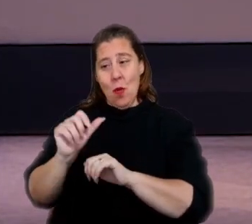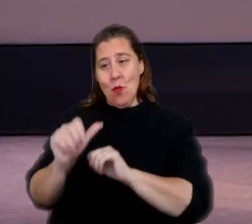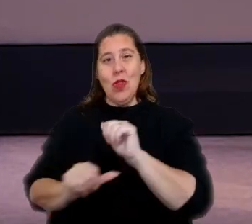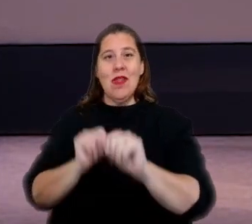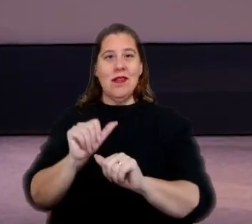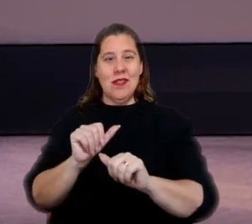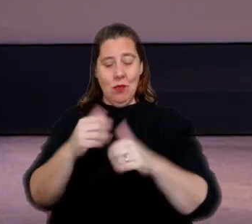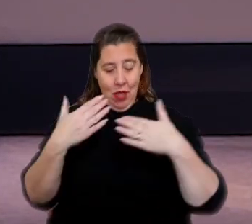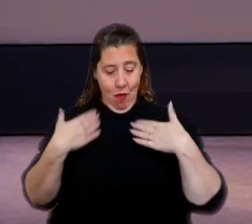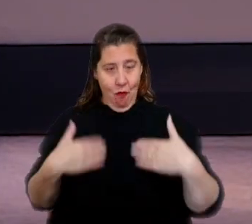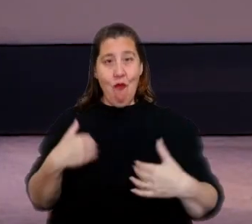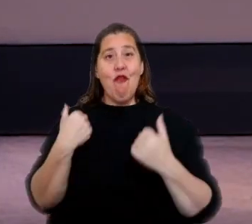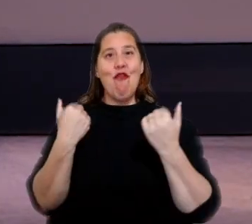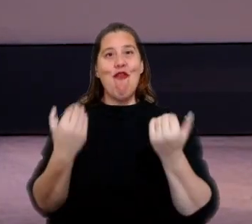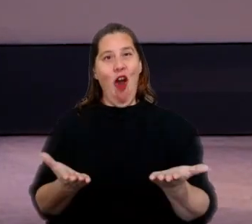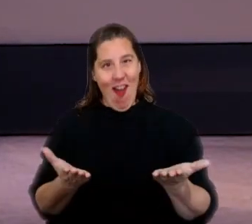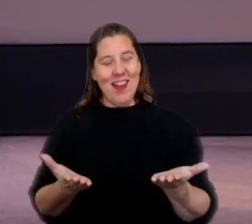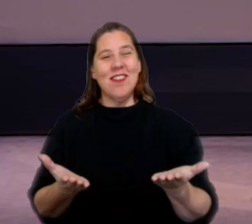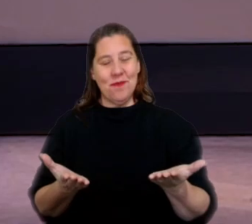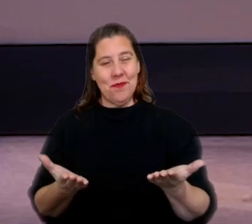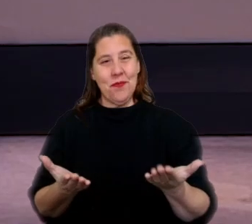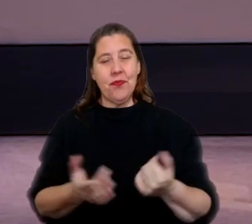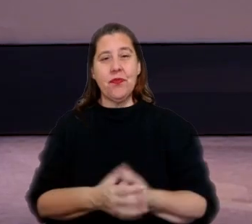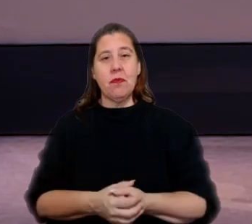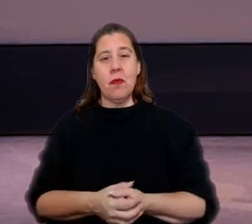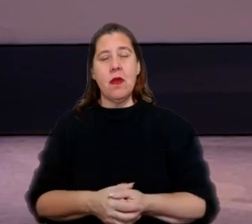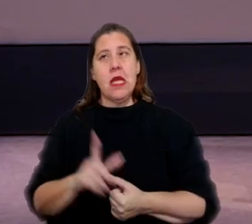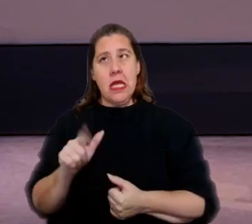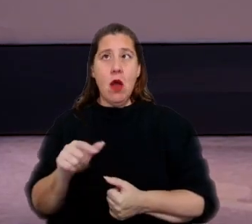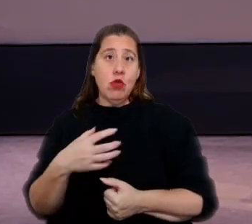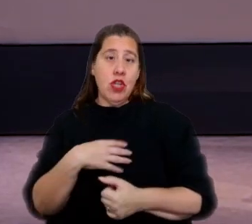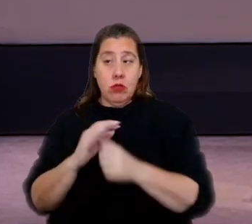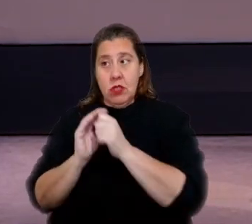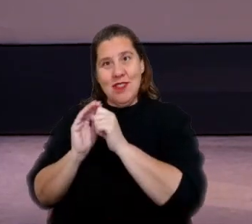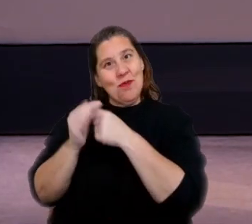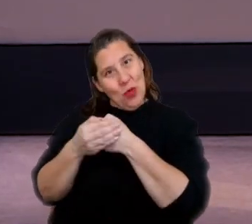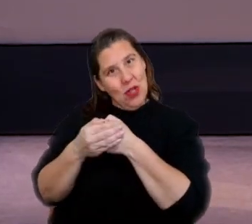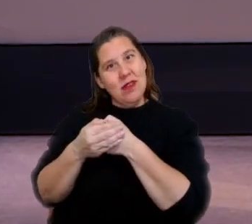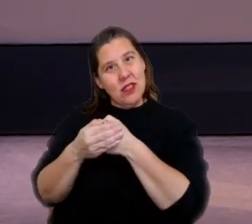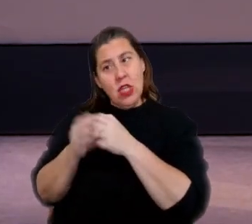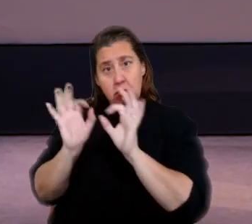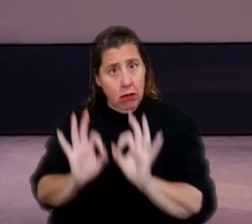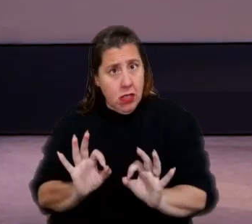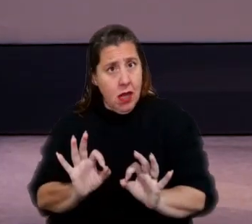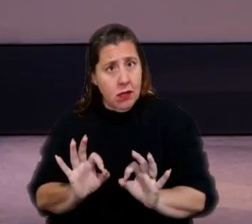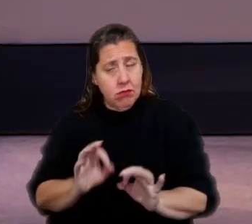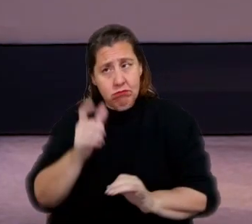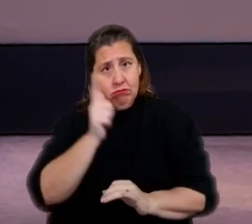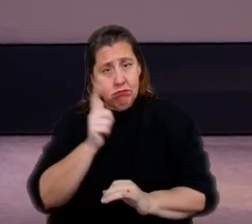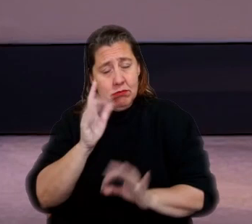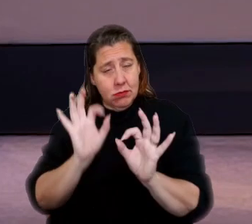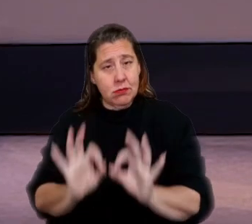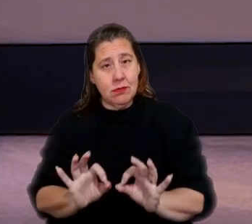mudança no que está fora, é bem claro esse movimento, né, e é uma defesa que